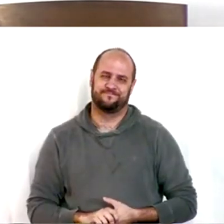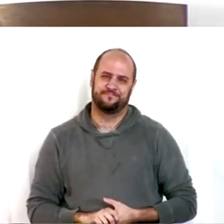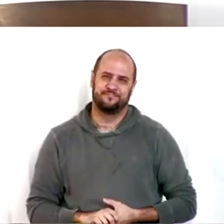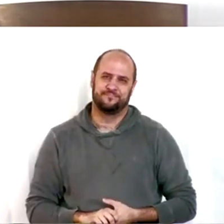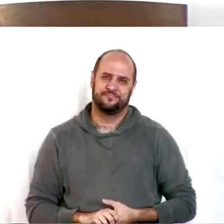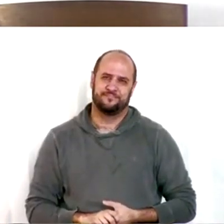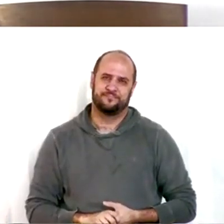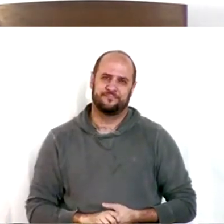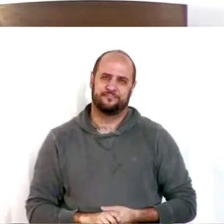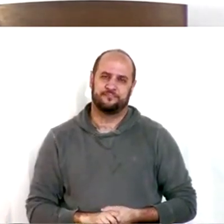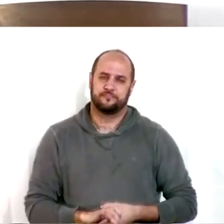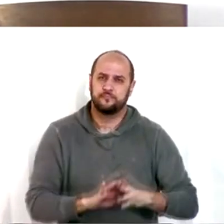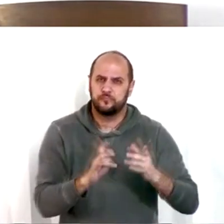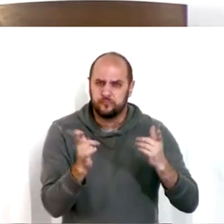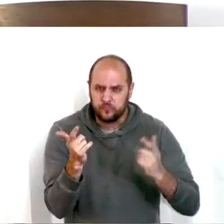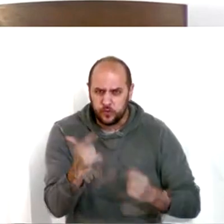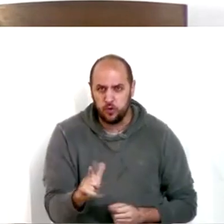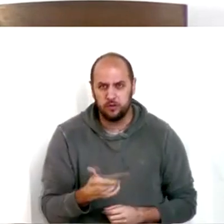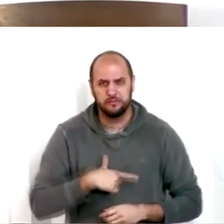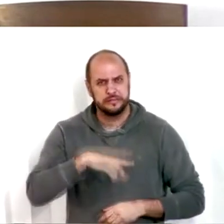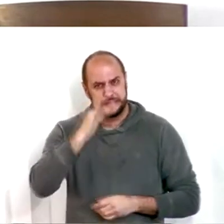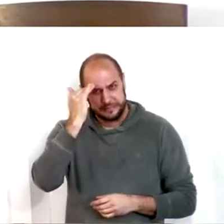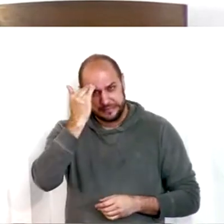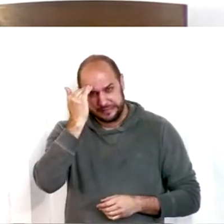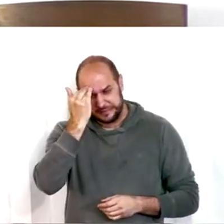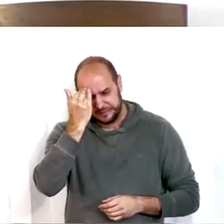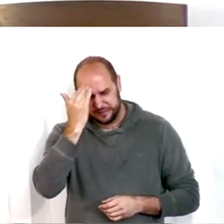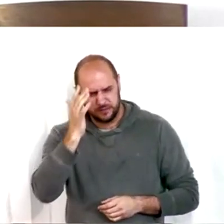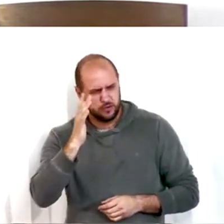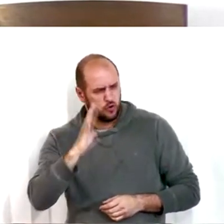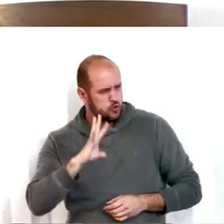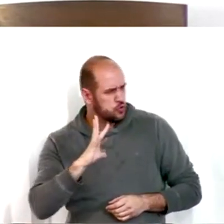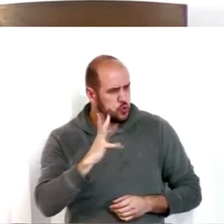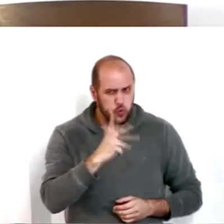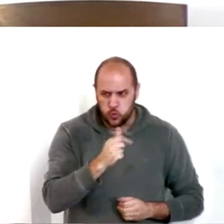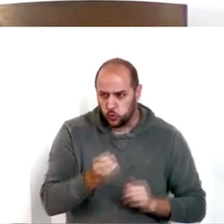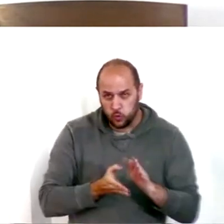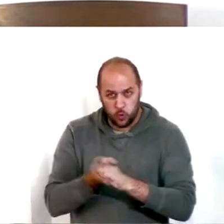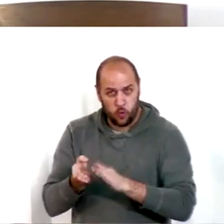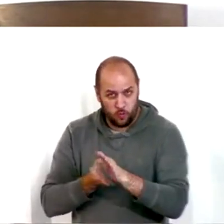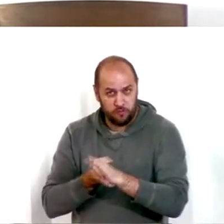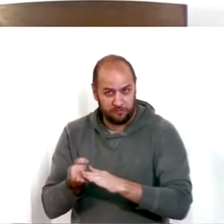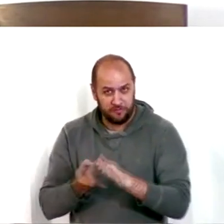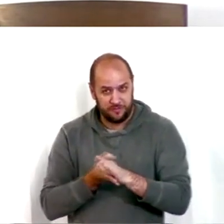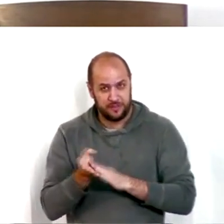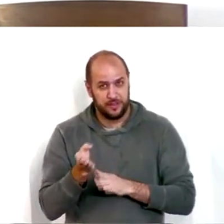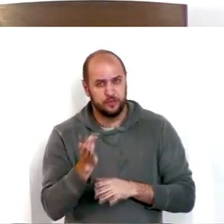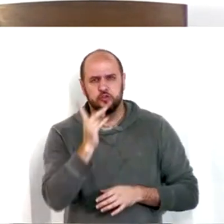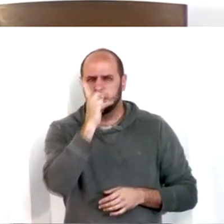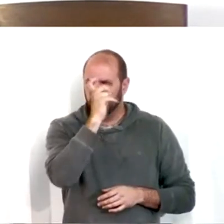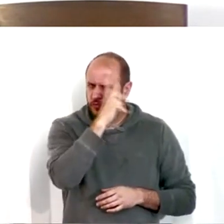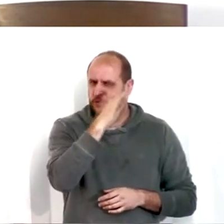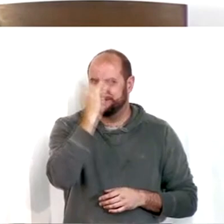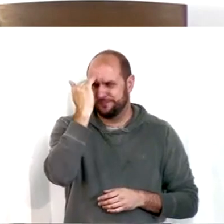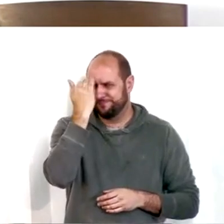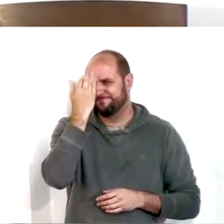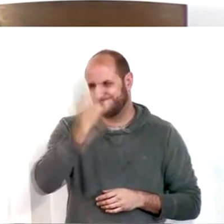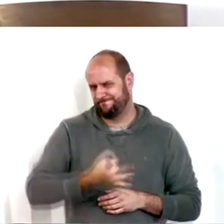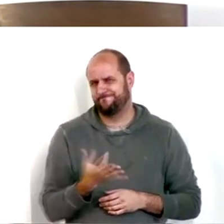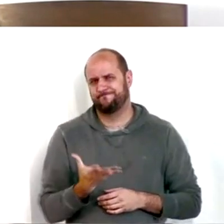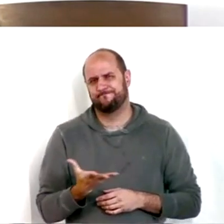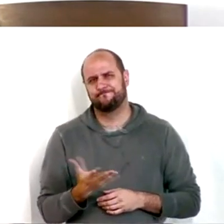Novamente, entender especificamente tudo o que ela aconselhou Ruth fazer é difícil, quase